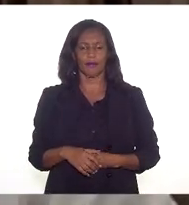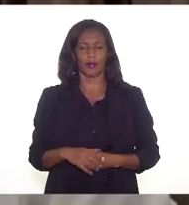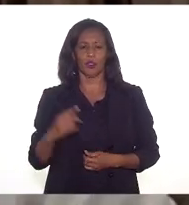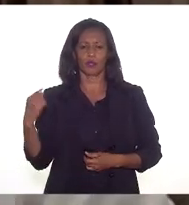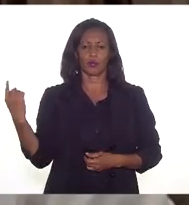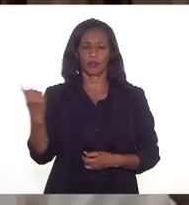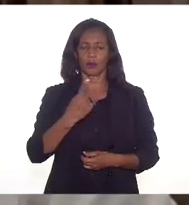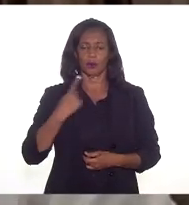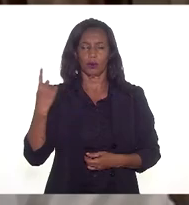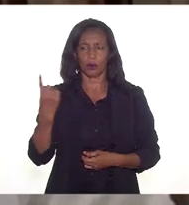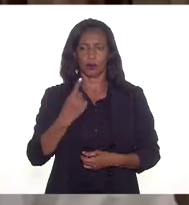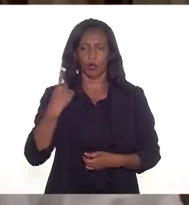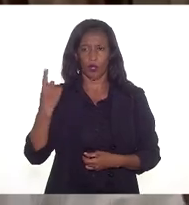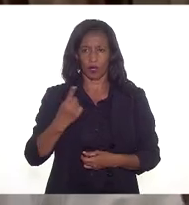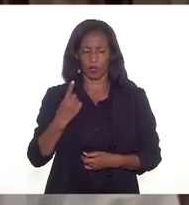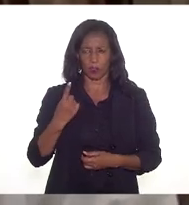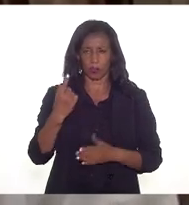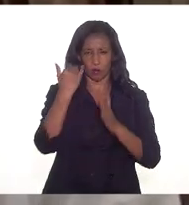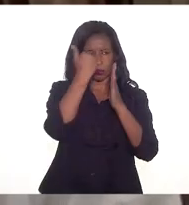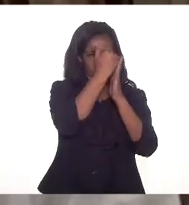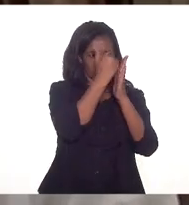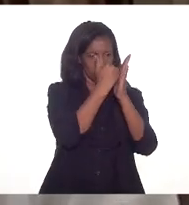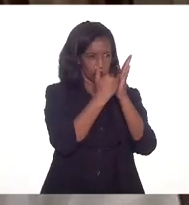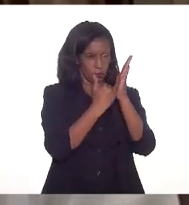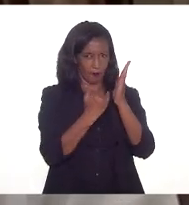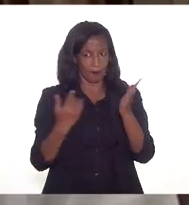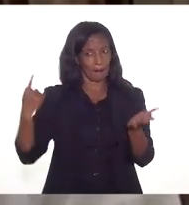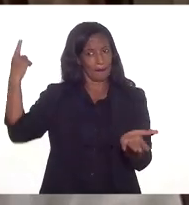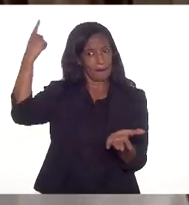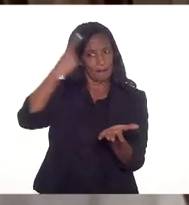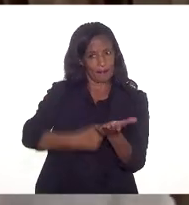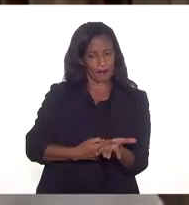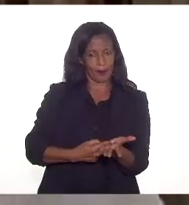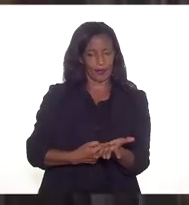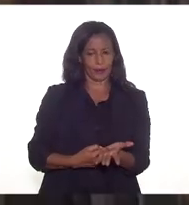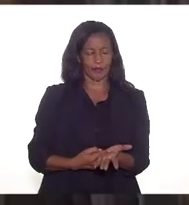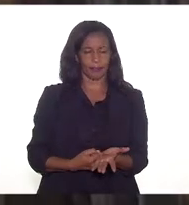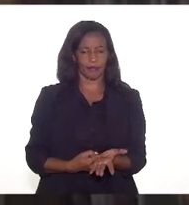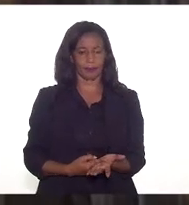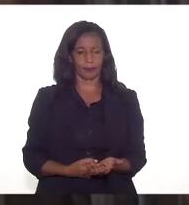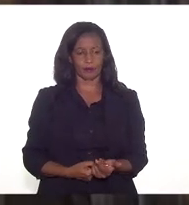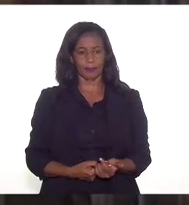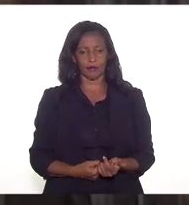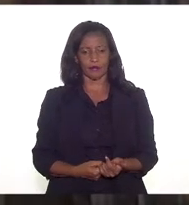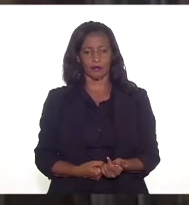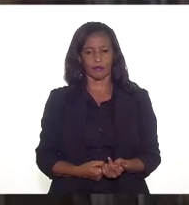nós estamos construindo este programa chamado Pacto. Alô?